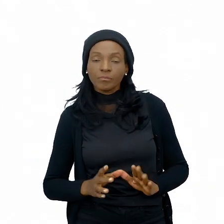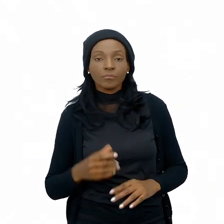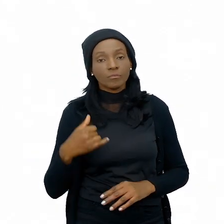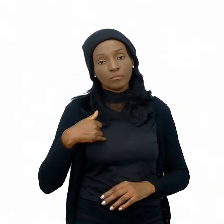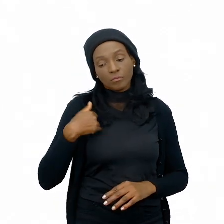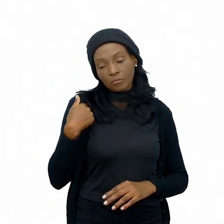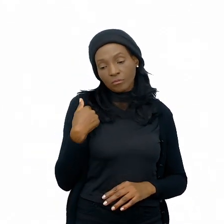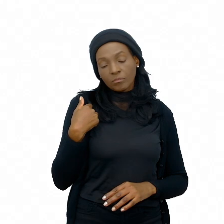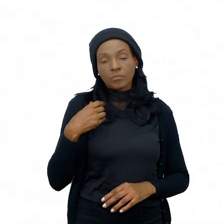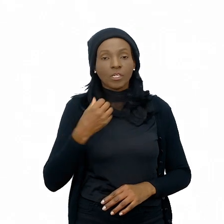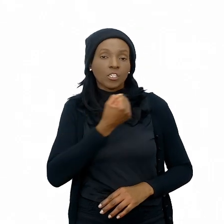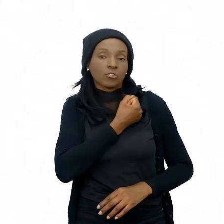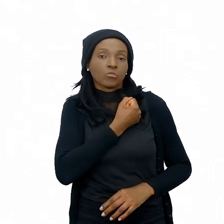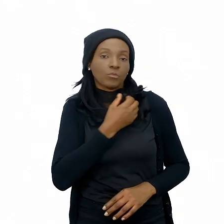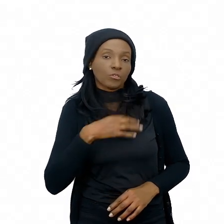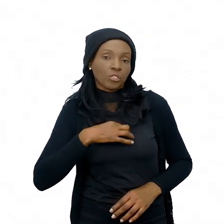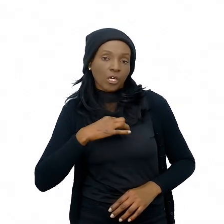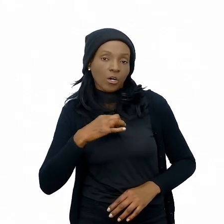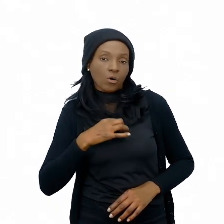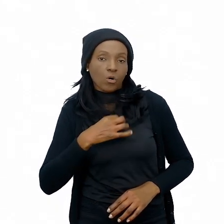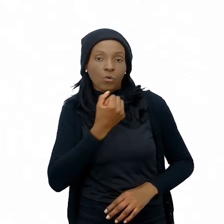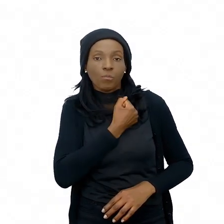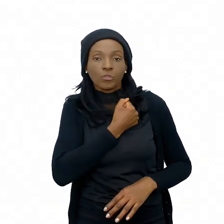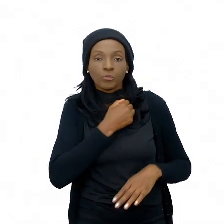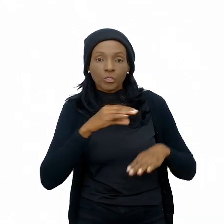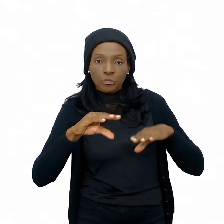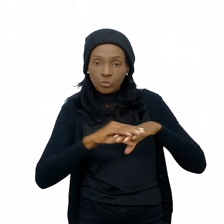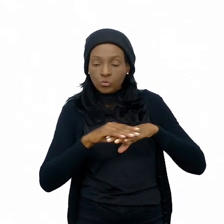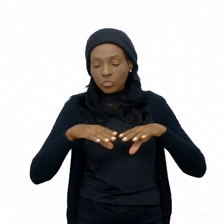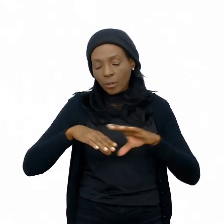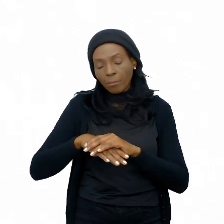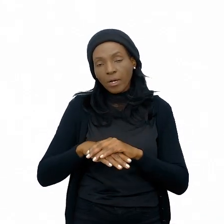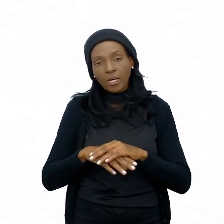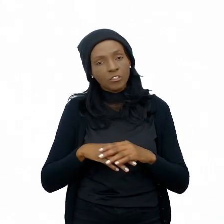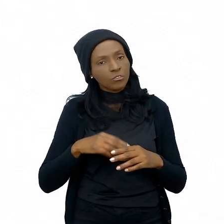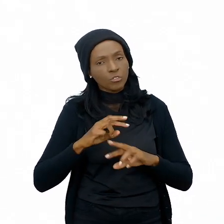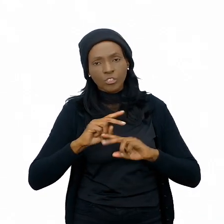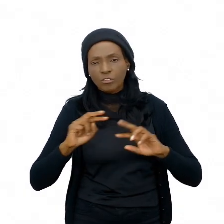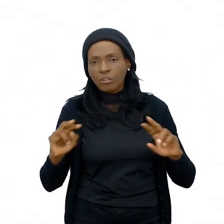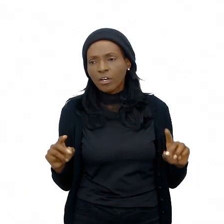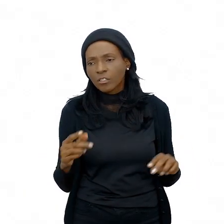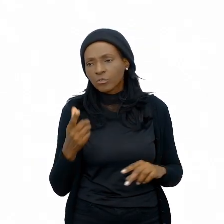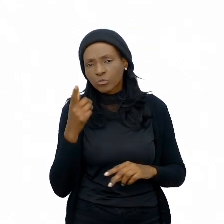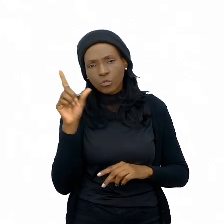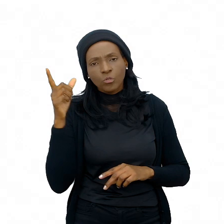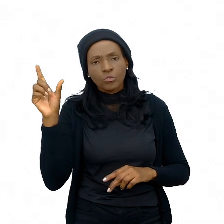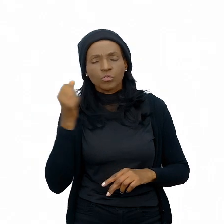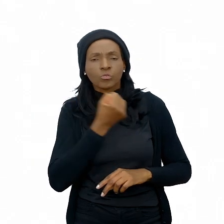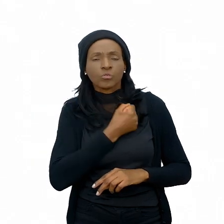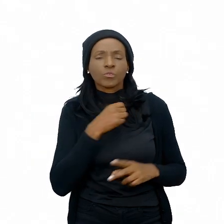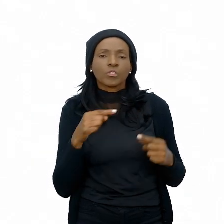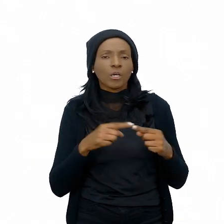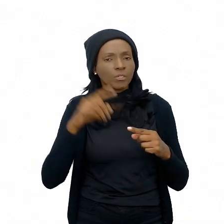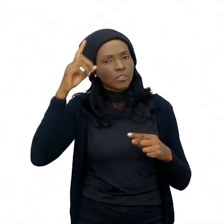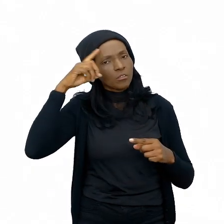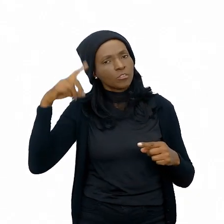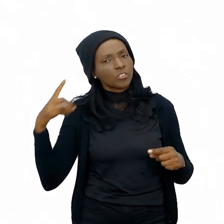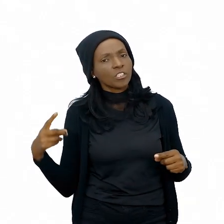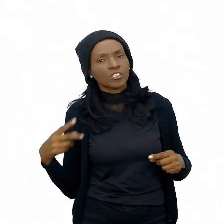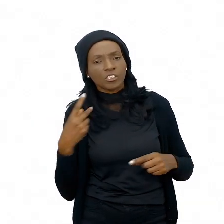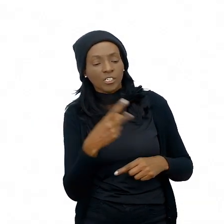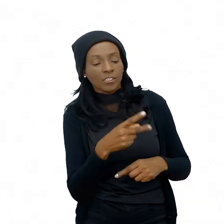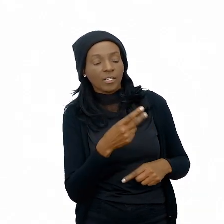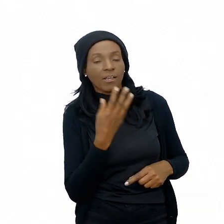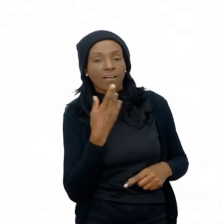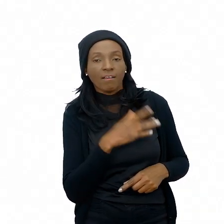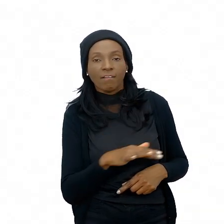número da roupa, do calçado, entre outros que sejam significativos do cotidiano da criança. Por exemplo,